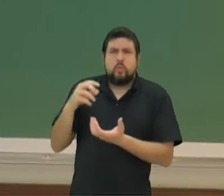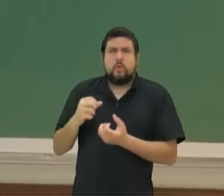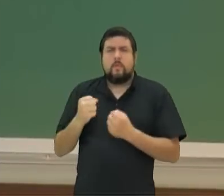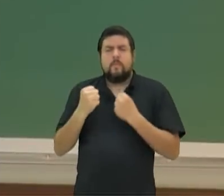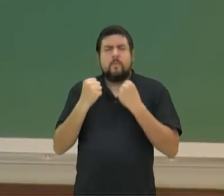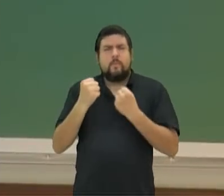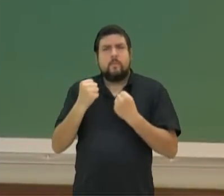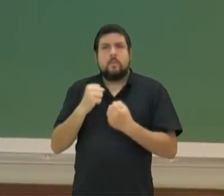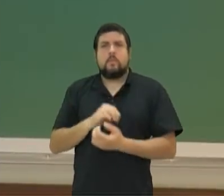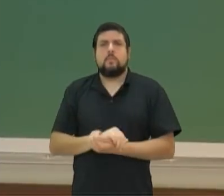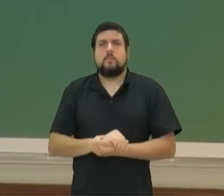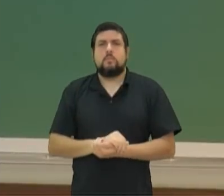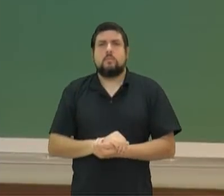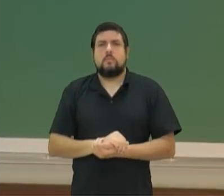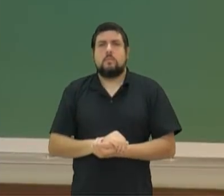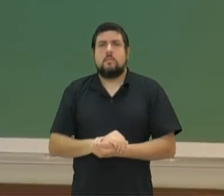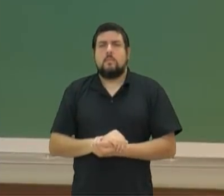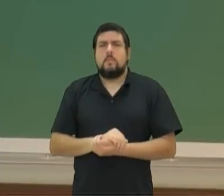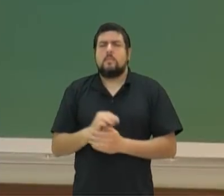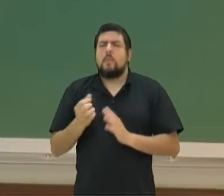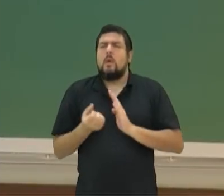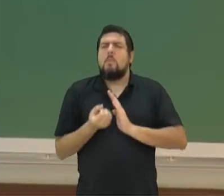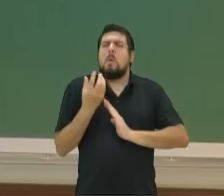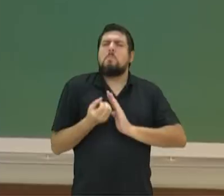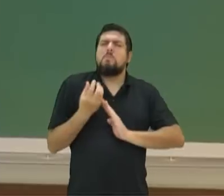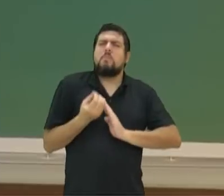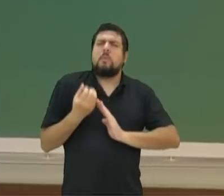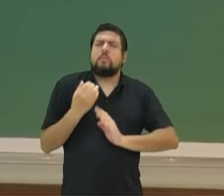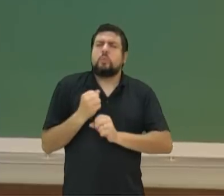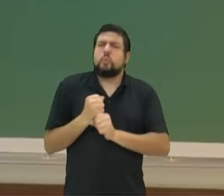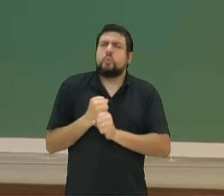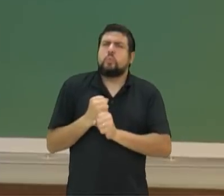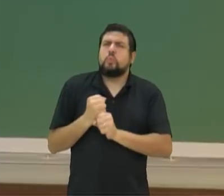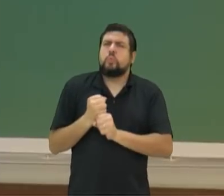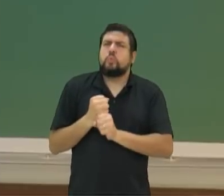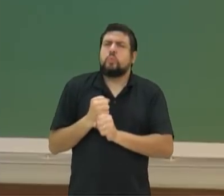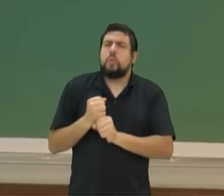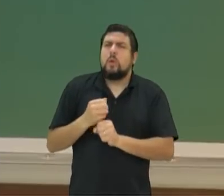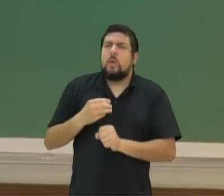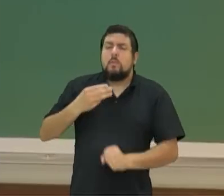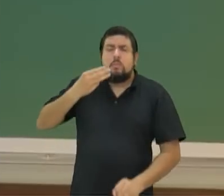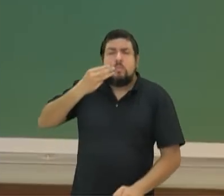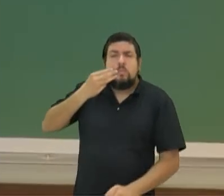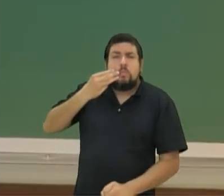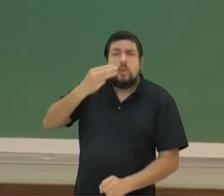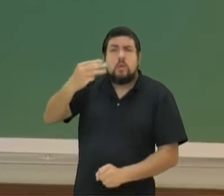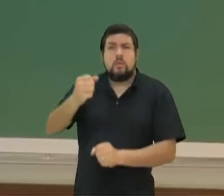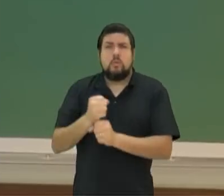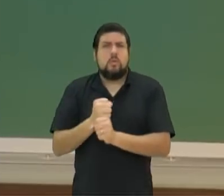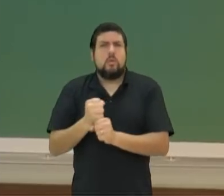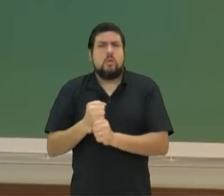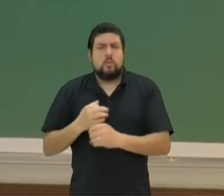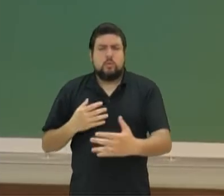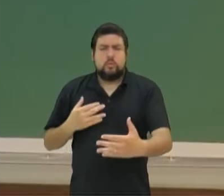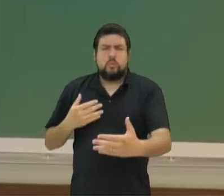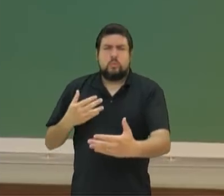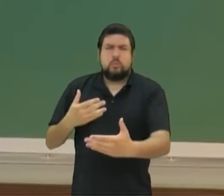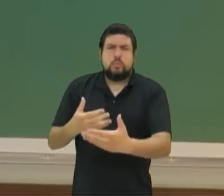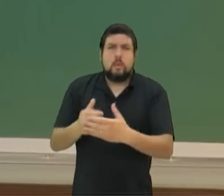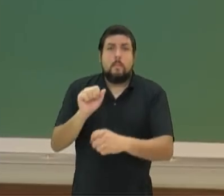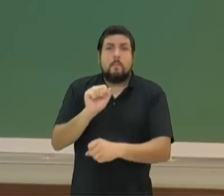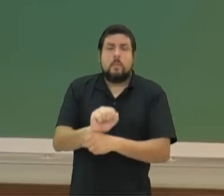demorou milhões de anos para cessar. Hoje em dia a gente sabe de alguns vulcões que entram em erupção, mas é algo